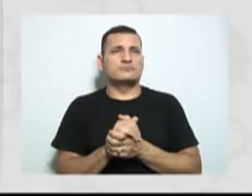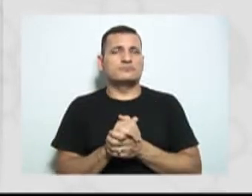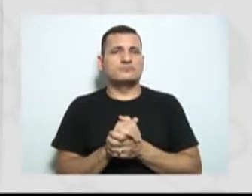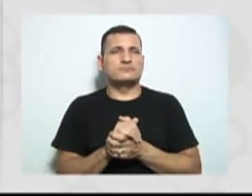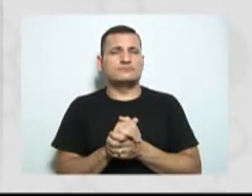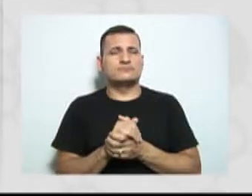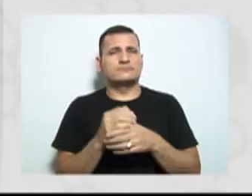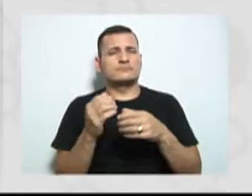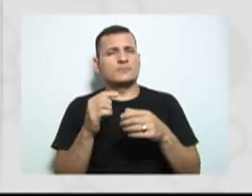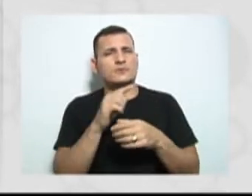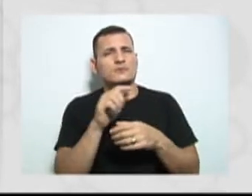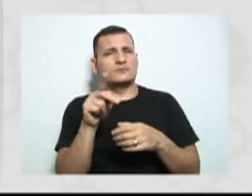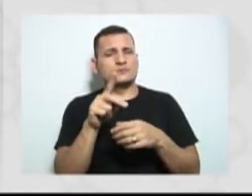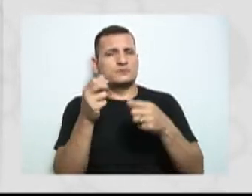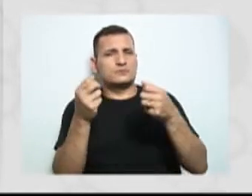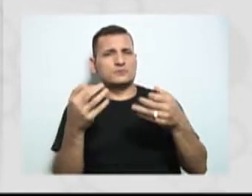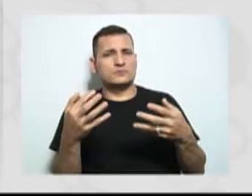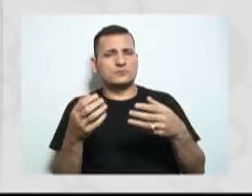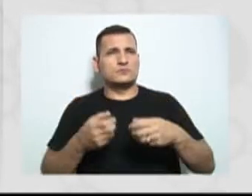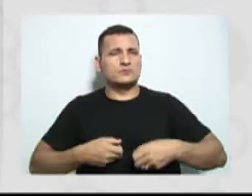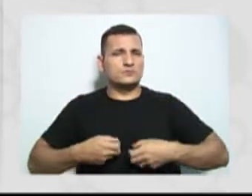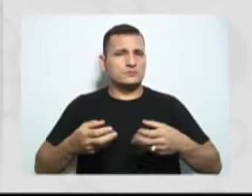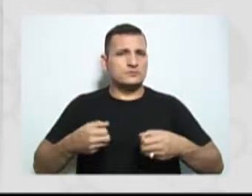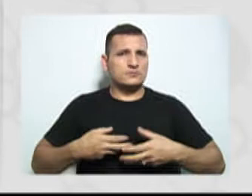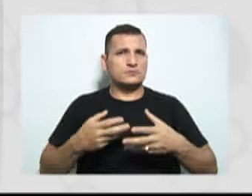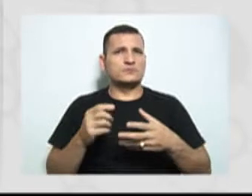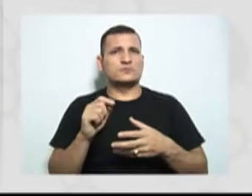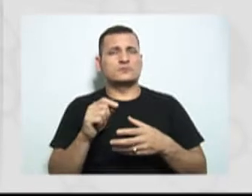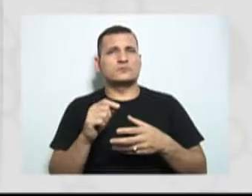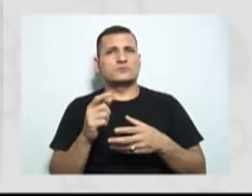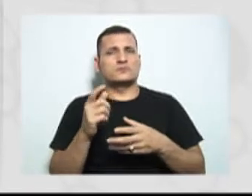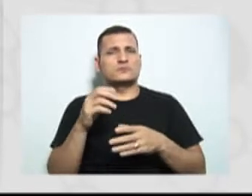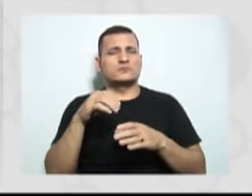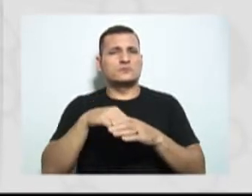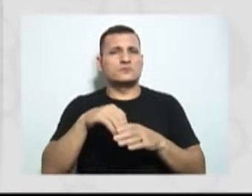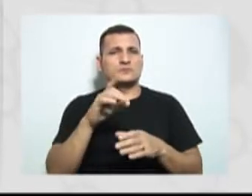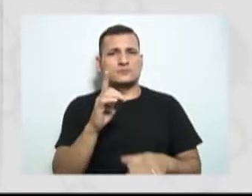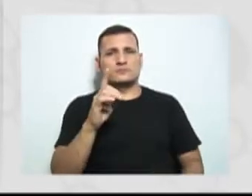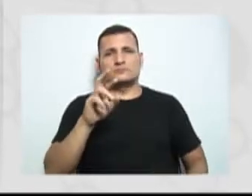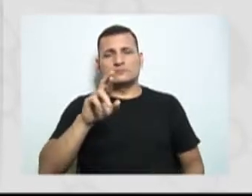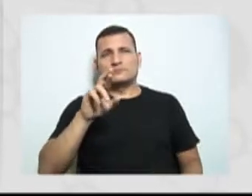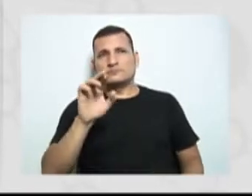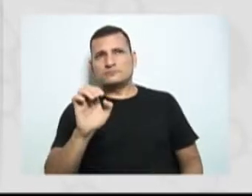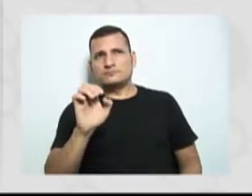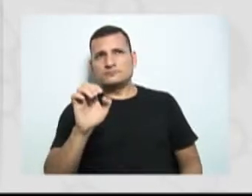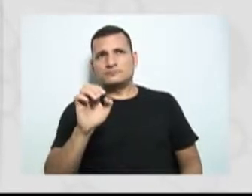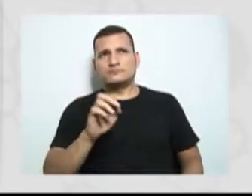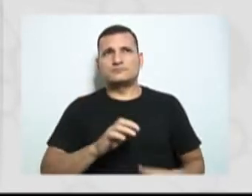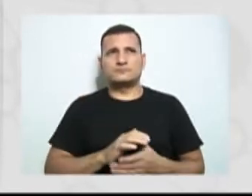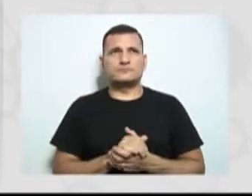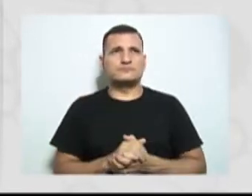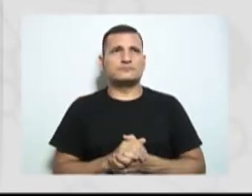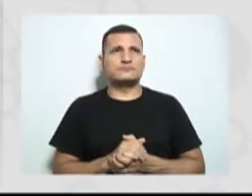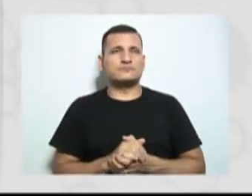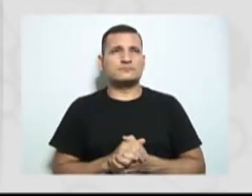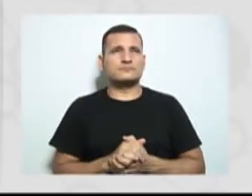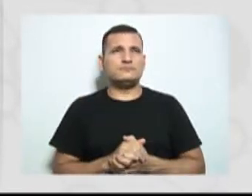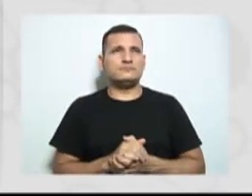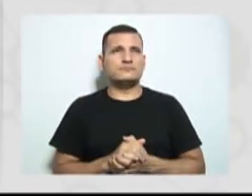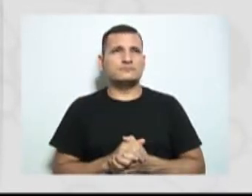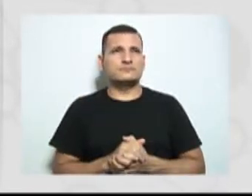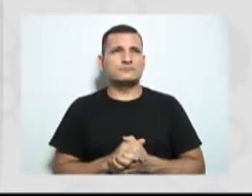relação às despesas e os custos que entram na questão da DRE. O que mais?